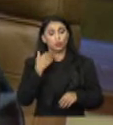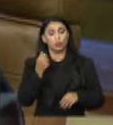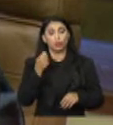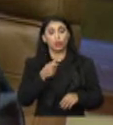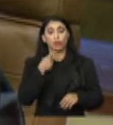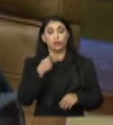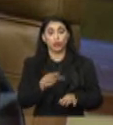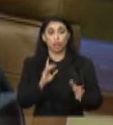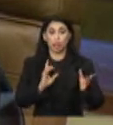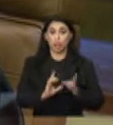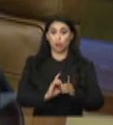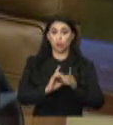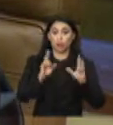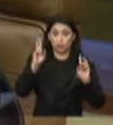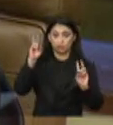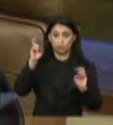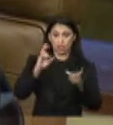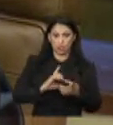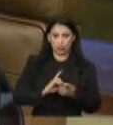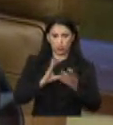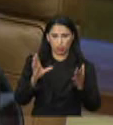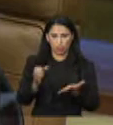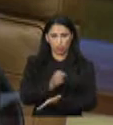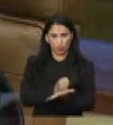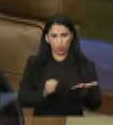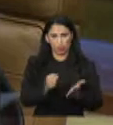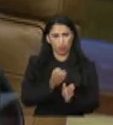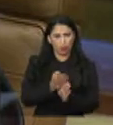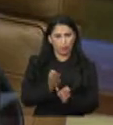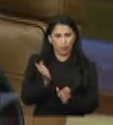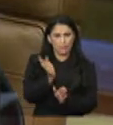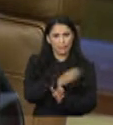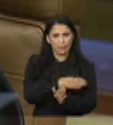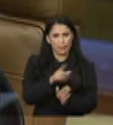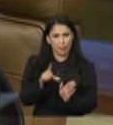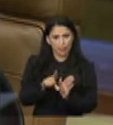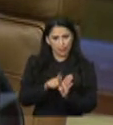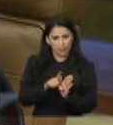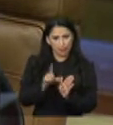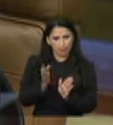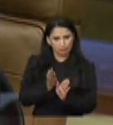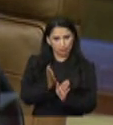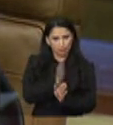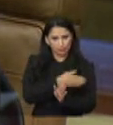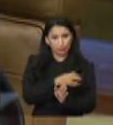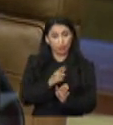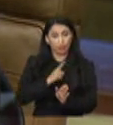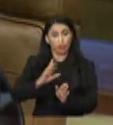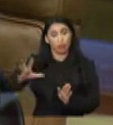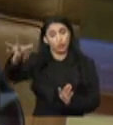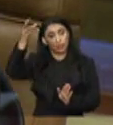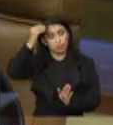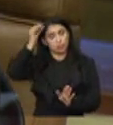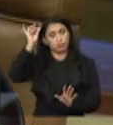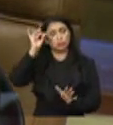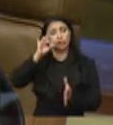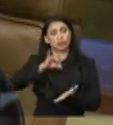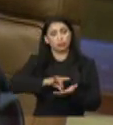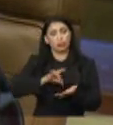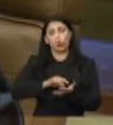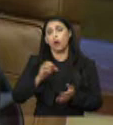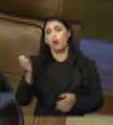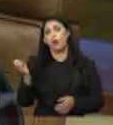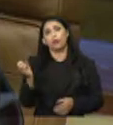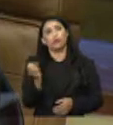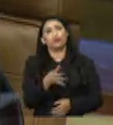que nas democracias com o princípio da irretroatividade da lei a interpretação autêntica ou é